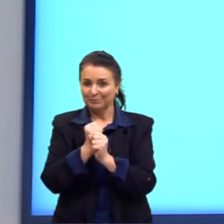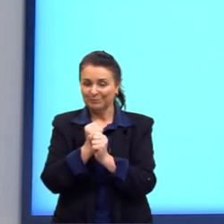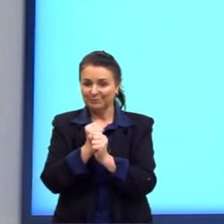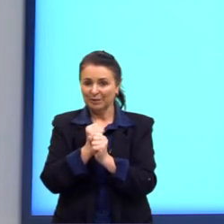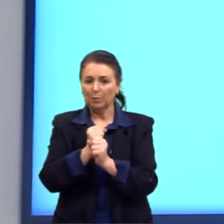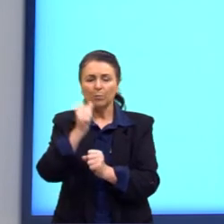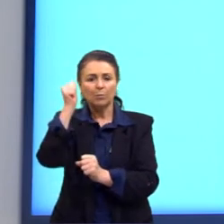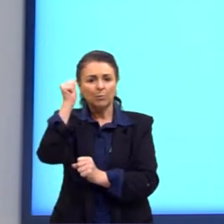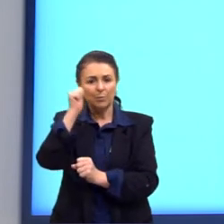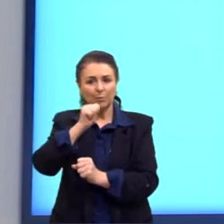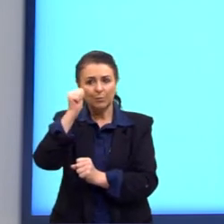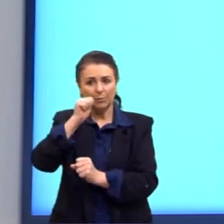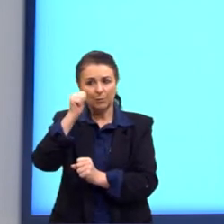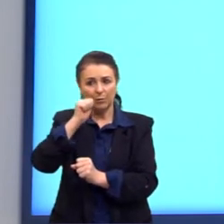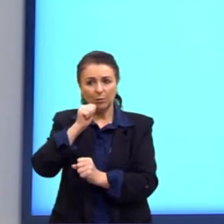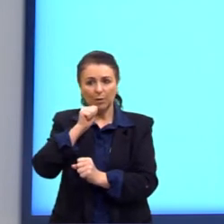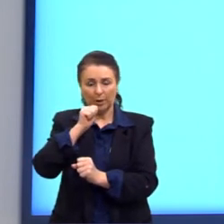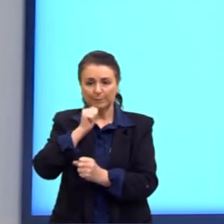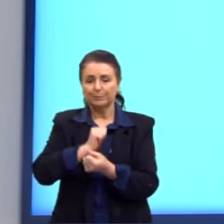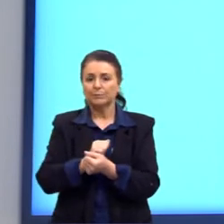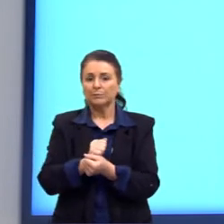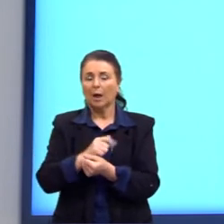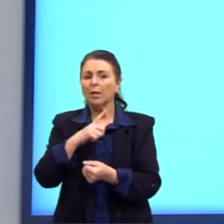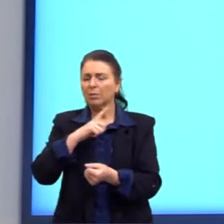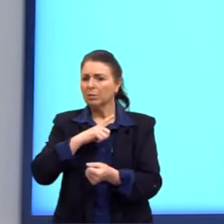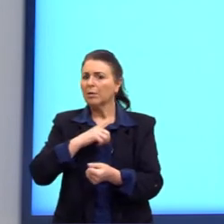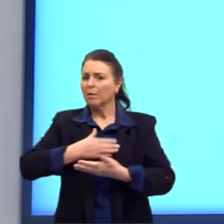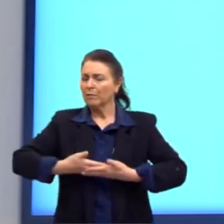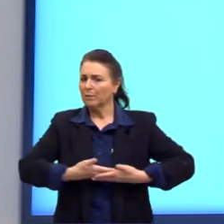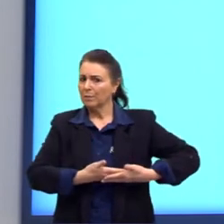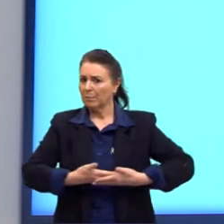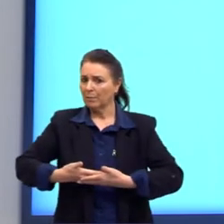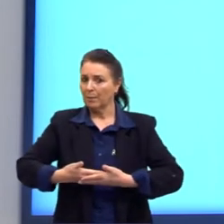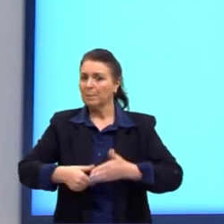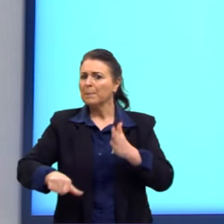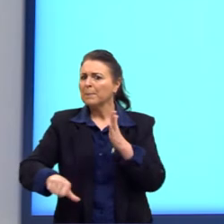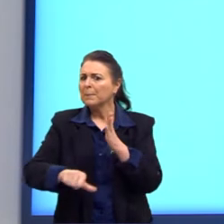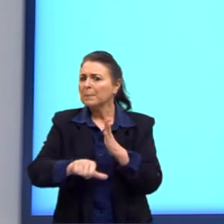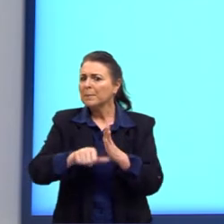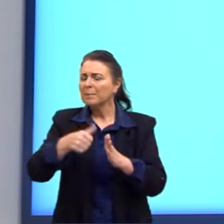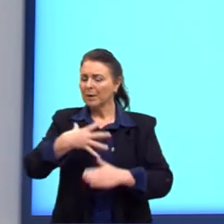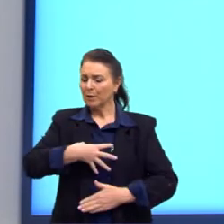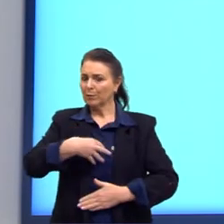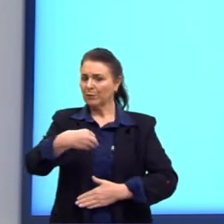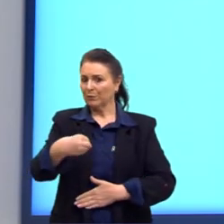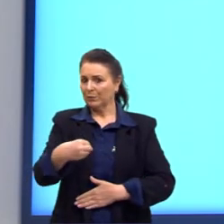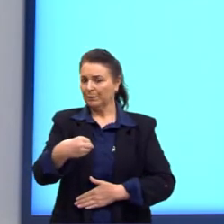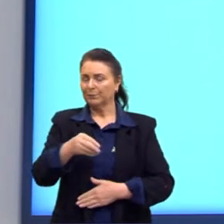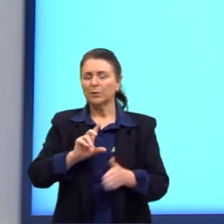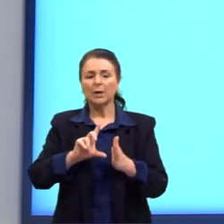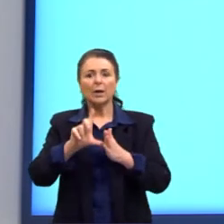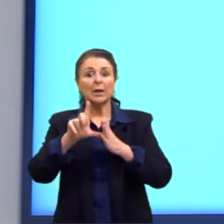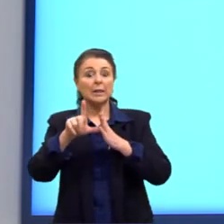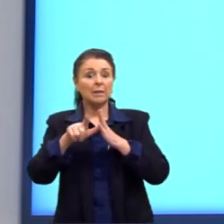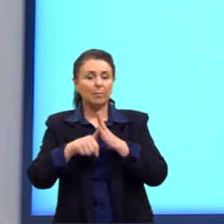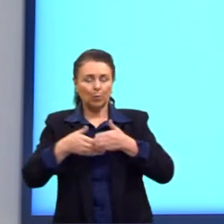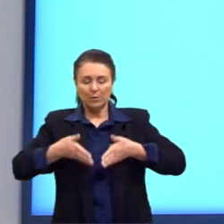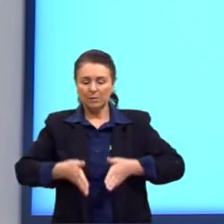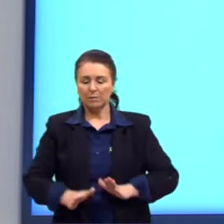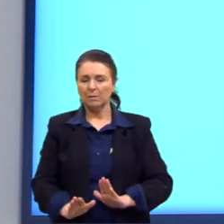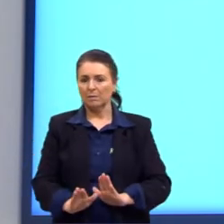uma mulher deu à luz o seu primeiro filho e após o